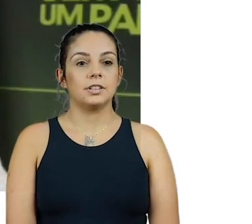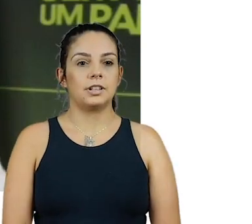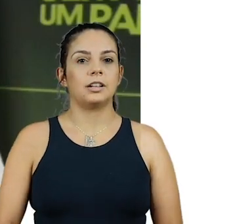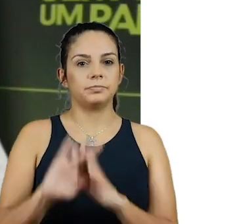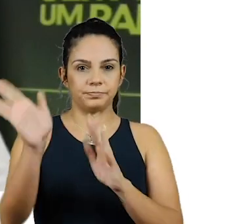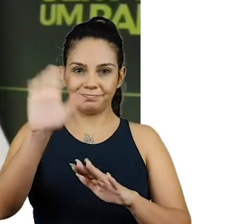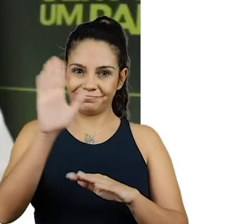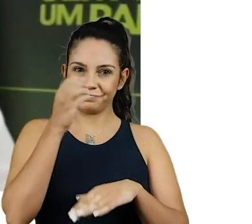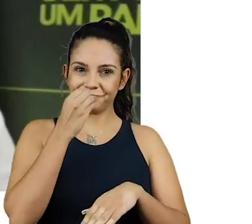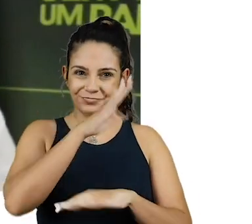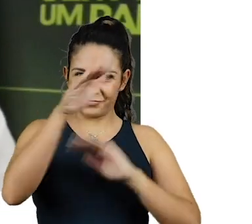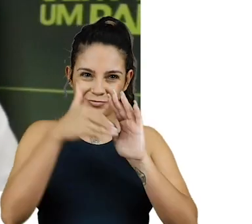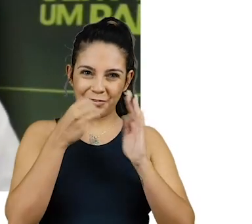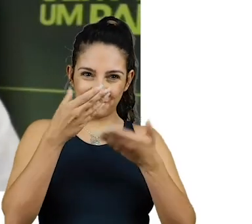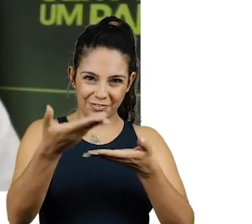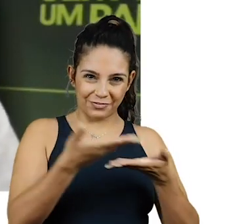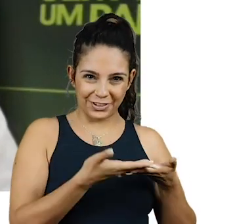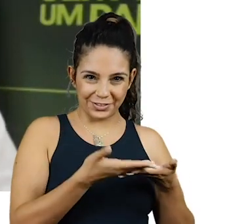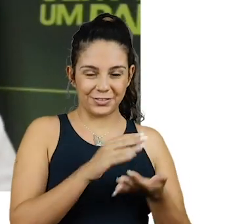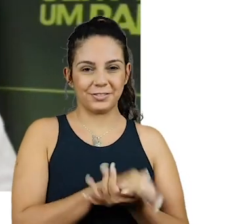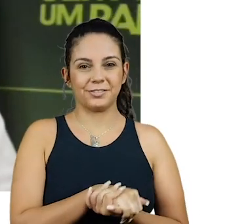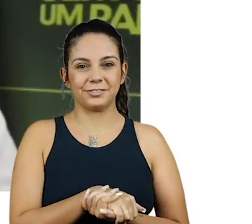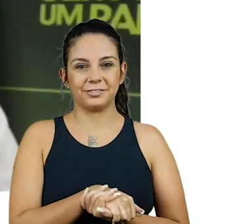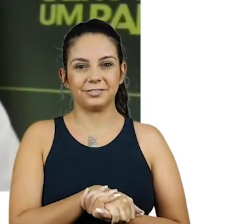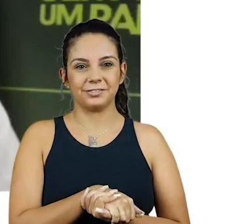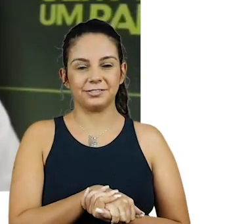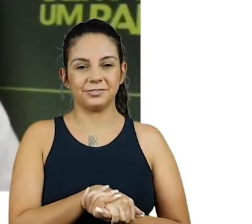Olá, gente, muito bem.